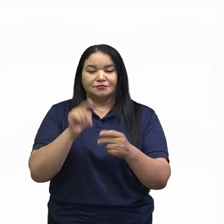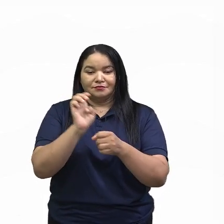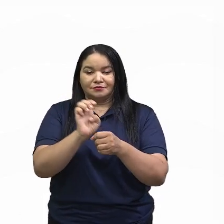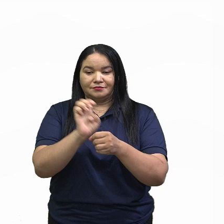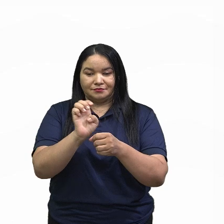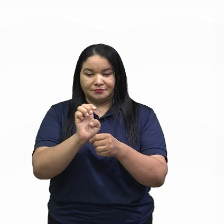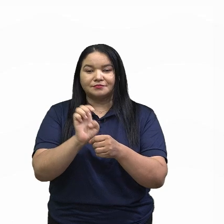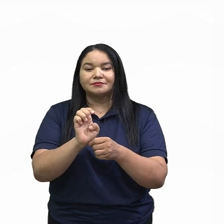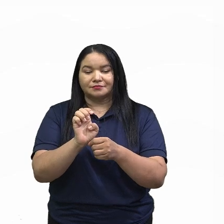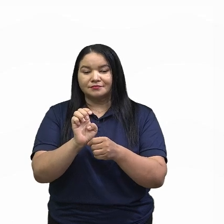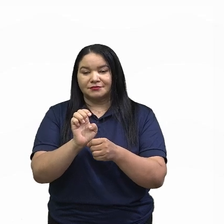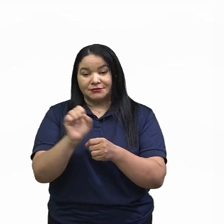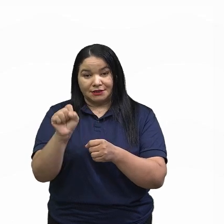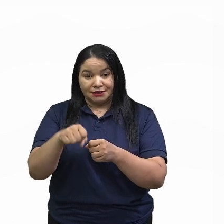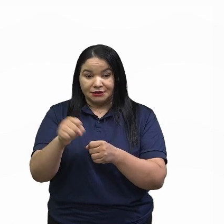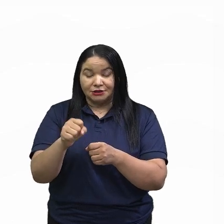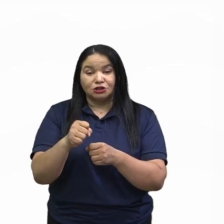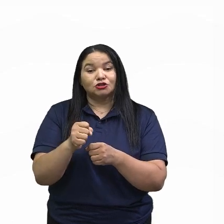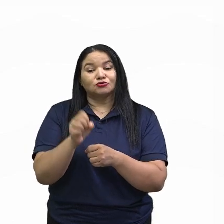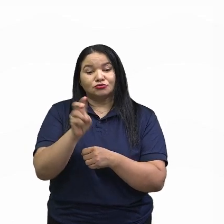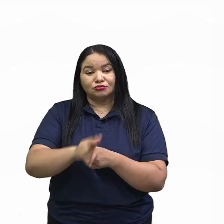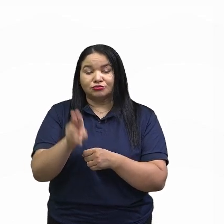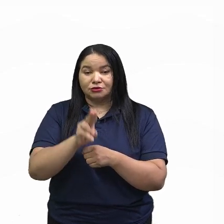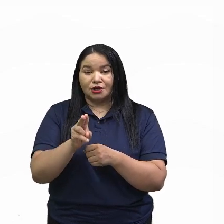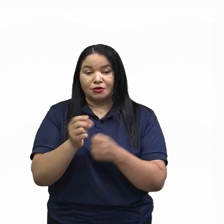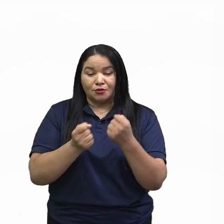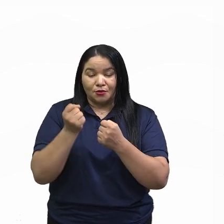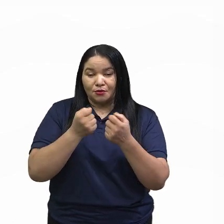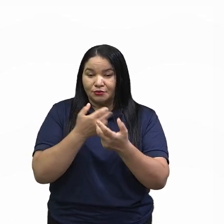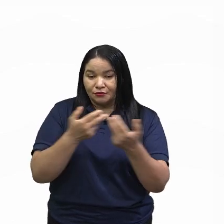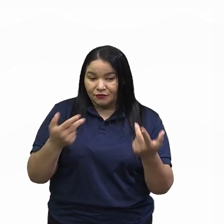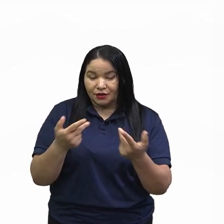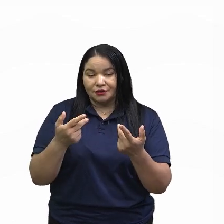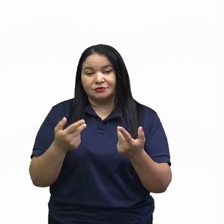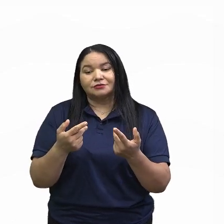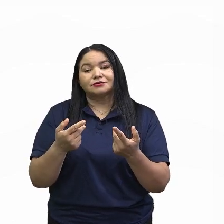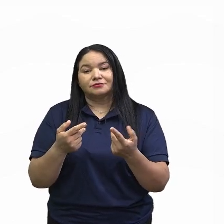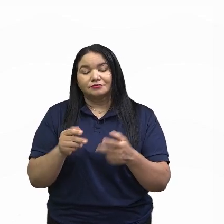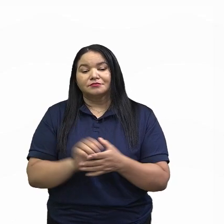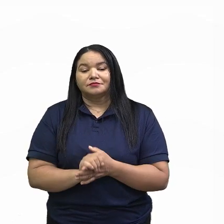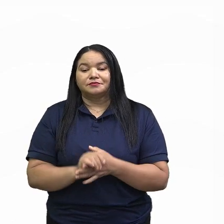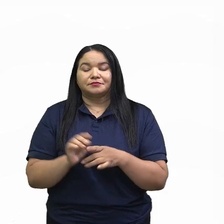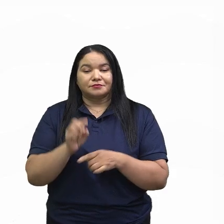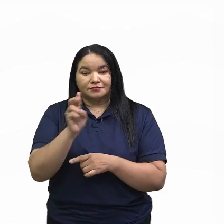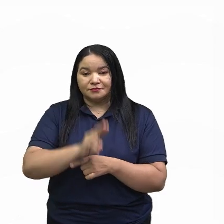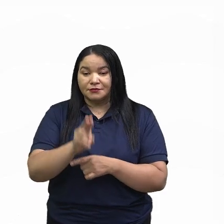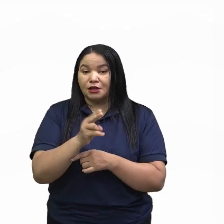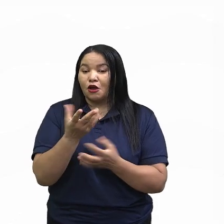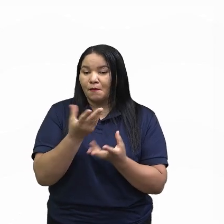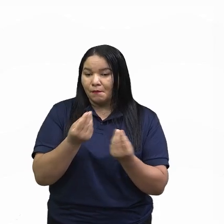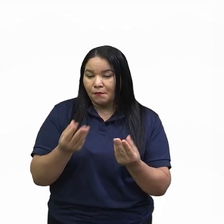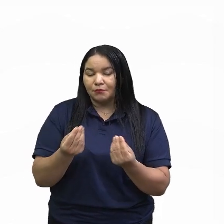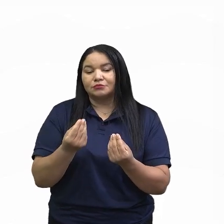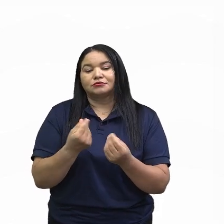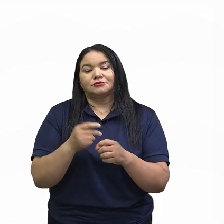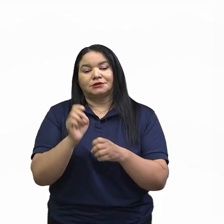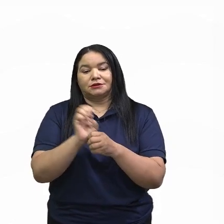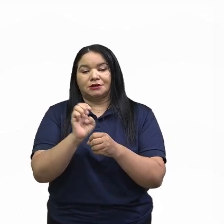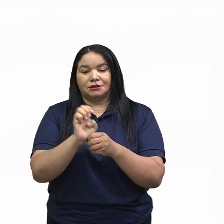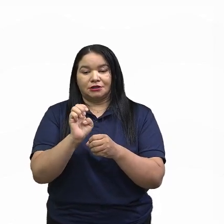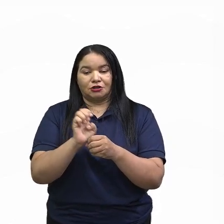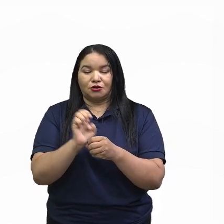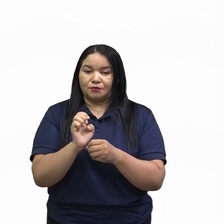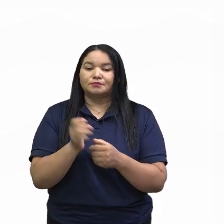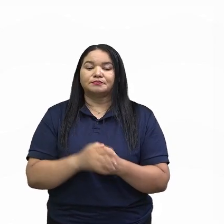etanol. Etanol utilizado aí nos veículos a combustão, né? Nós utilizamos muito aqui o etanol dos